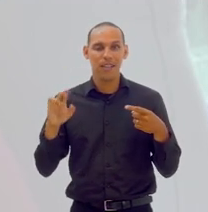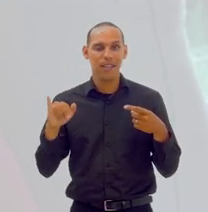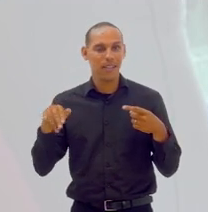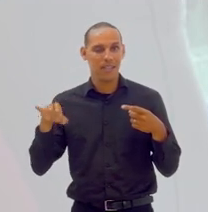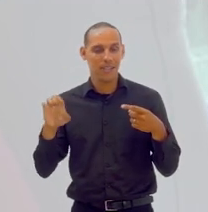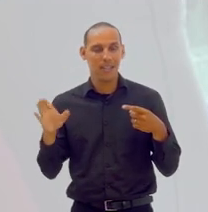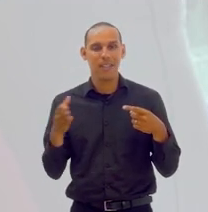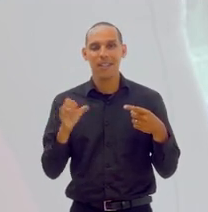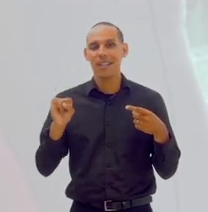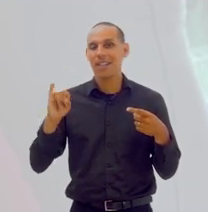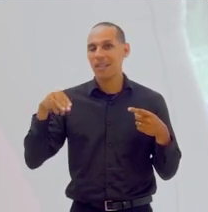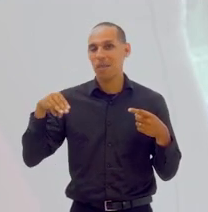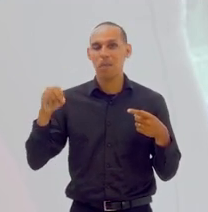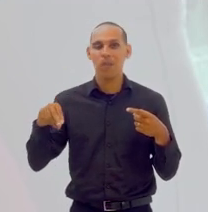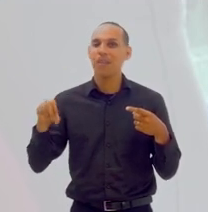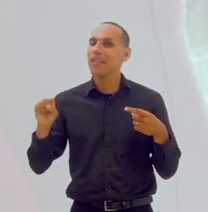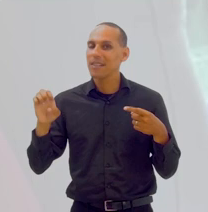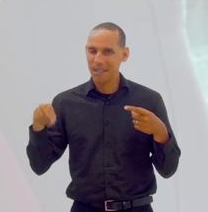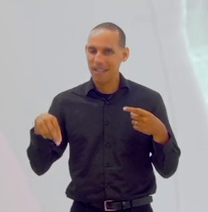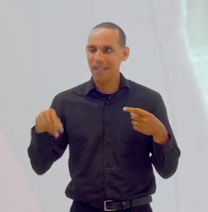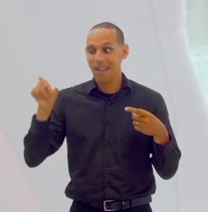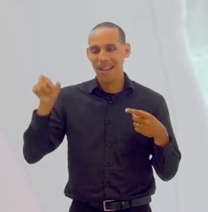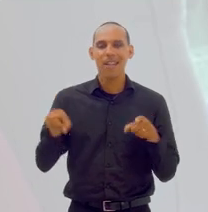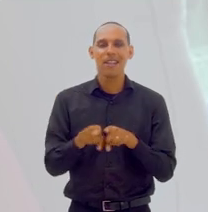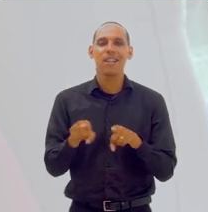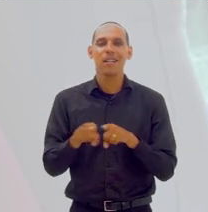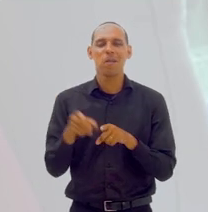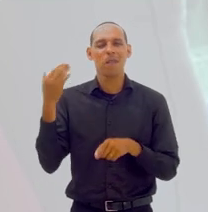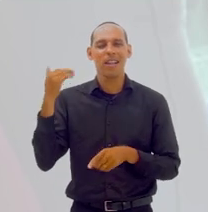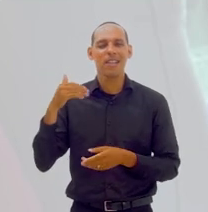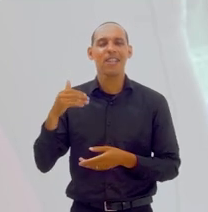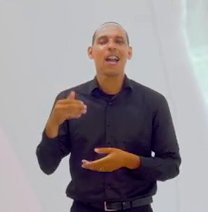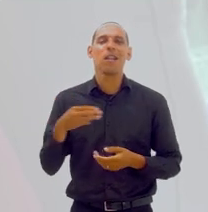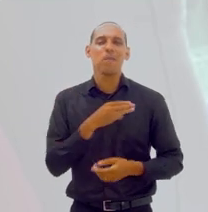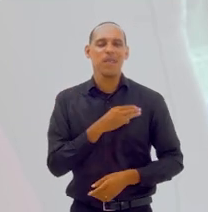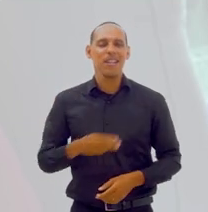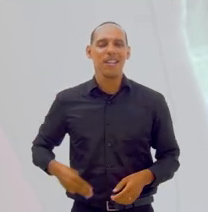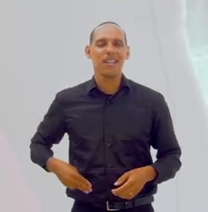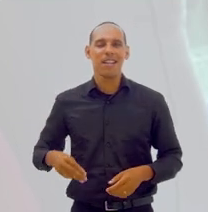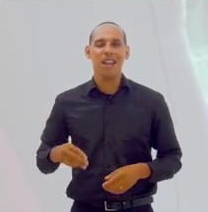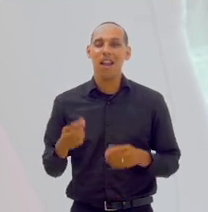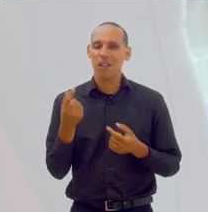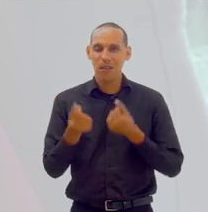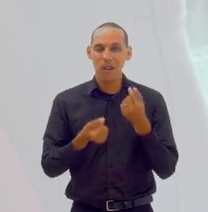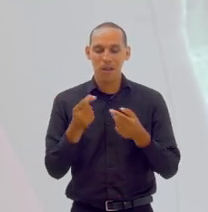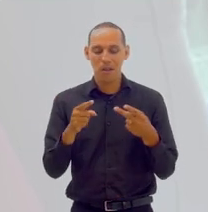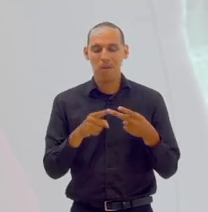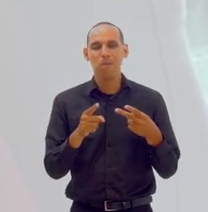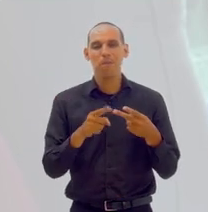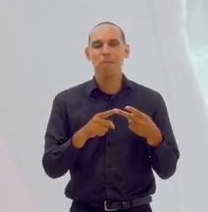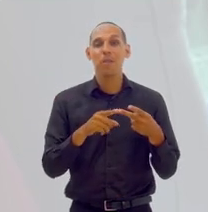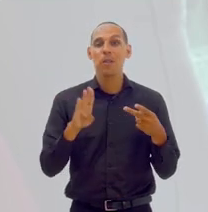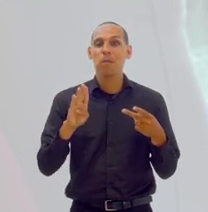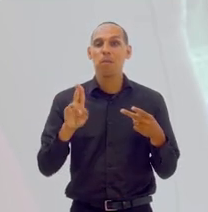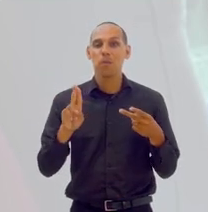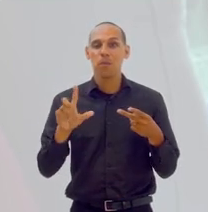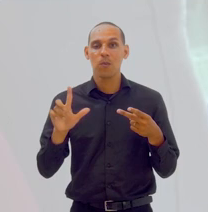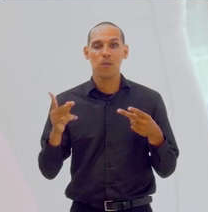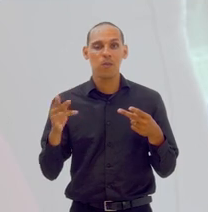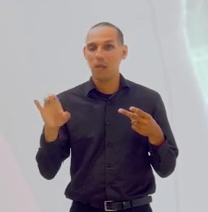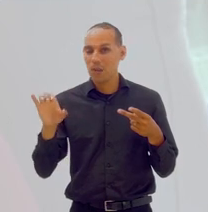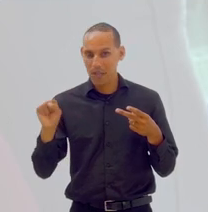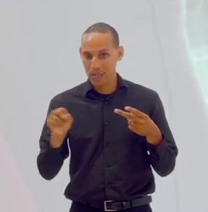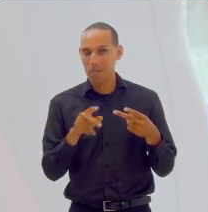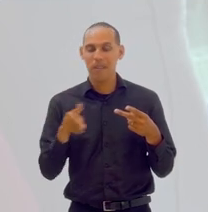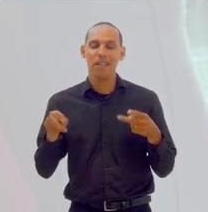lembrança, foi um dos ministros da Fazenda, e o doutor Otávio Gouveia de Bulhões, outro